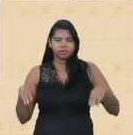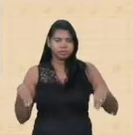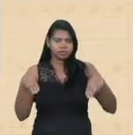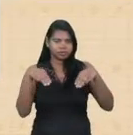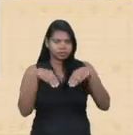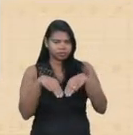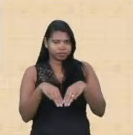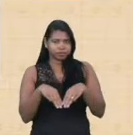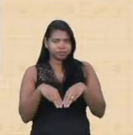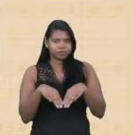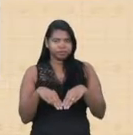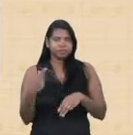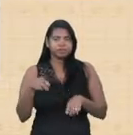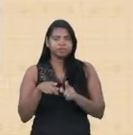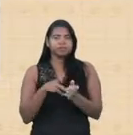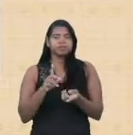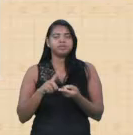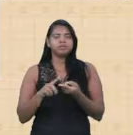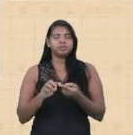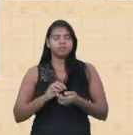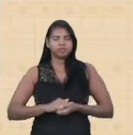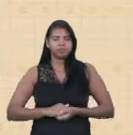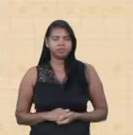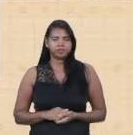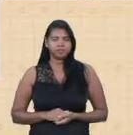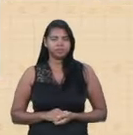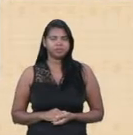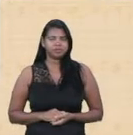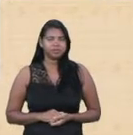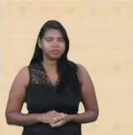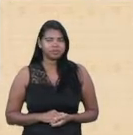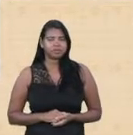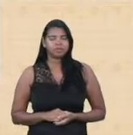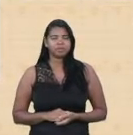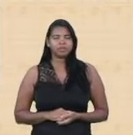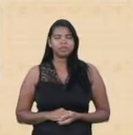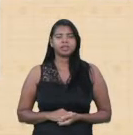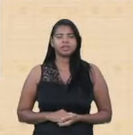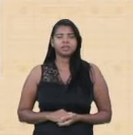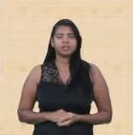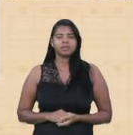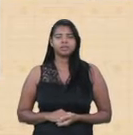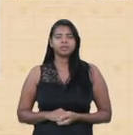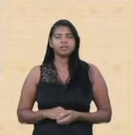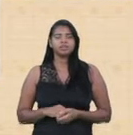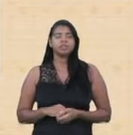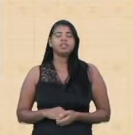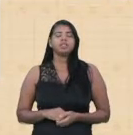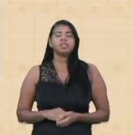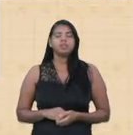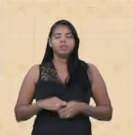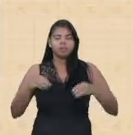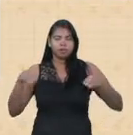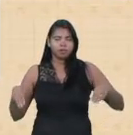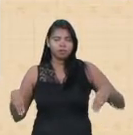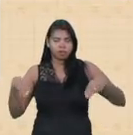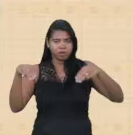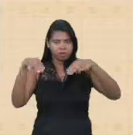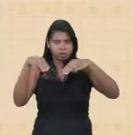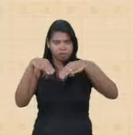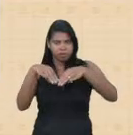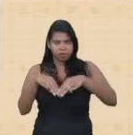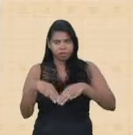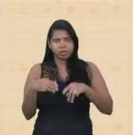entre si. Lembre-se, remember, o dedo indicador vai representar o campo magnético, o polegar